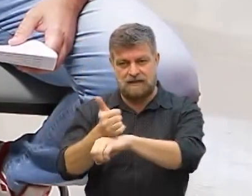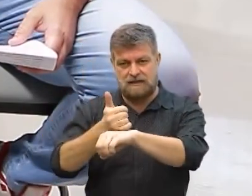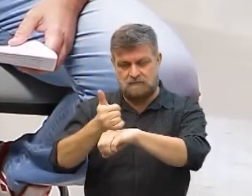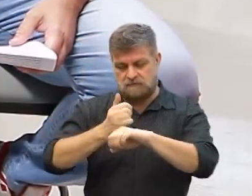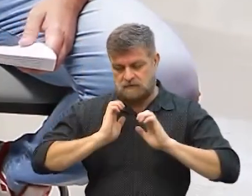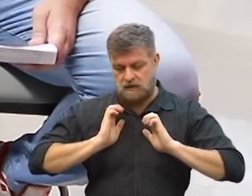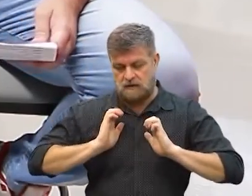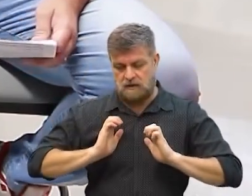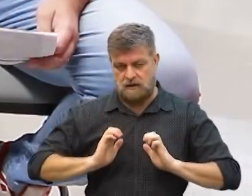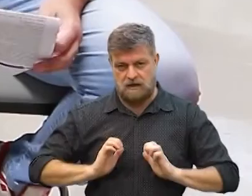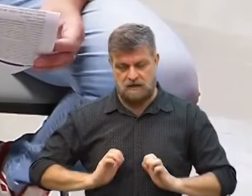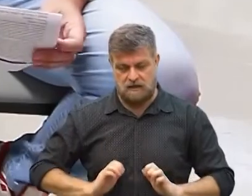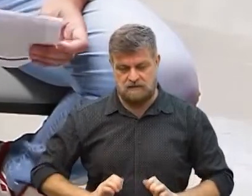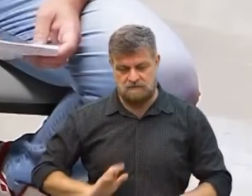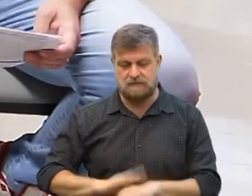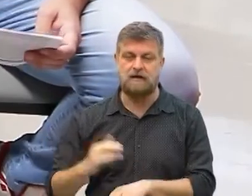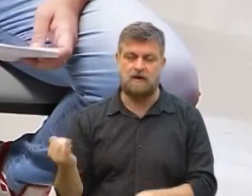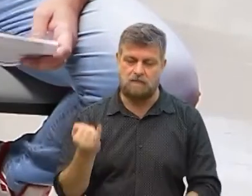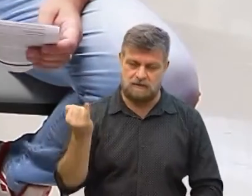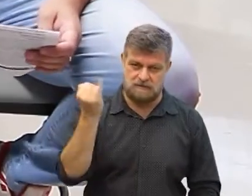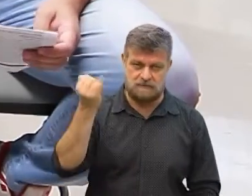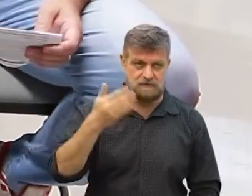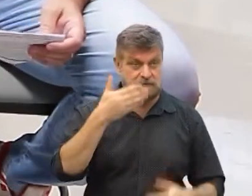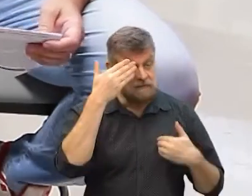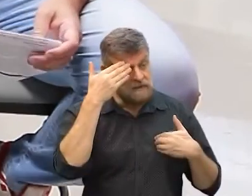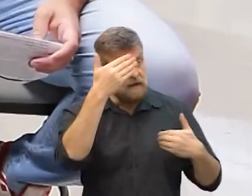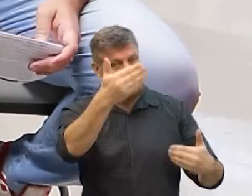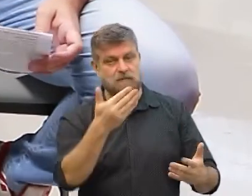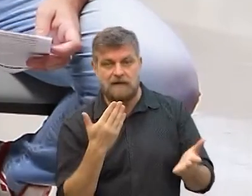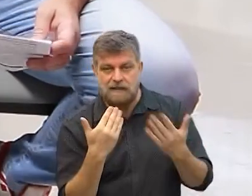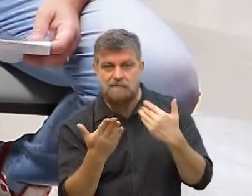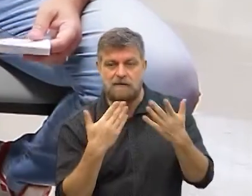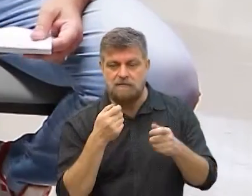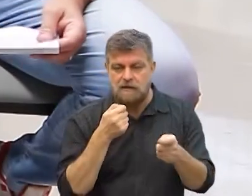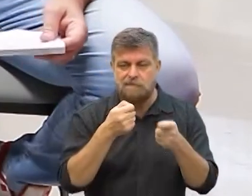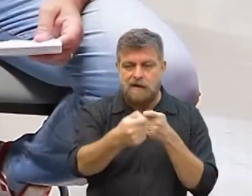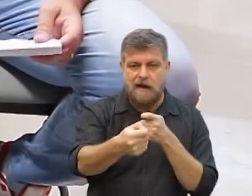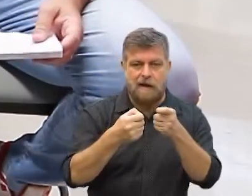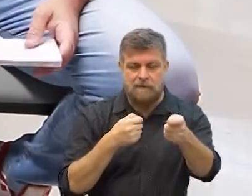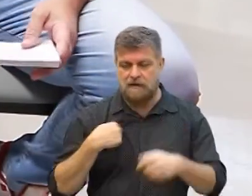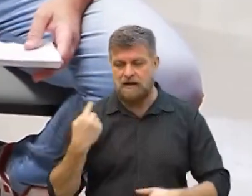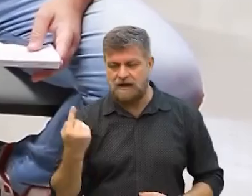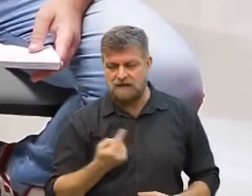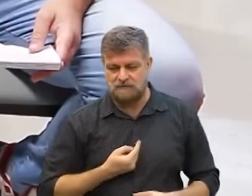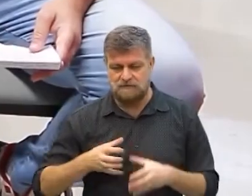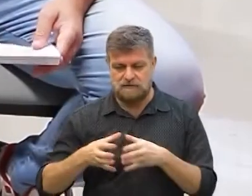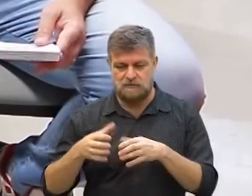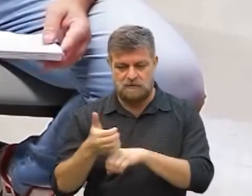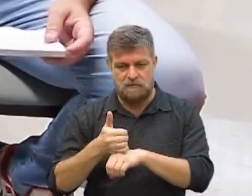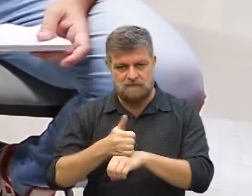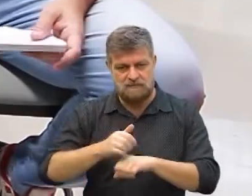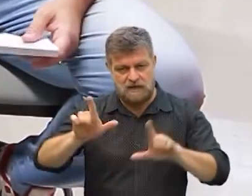profissionais éticos. O que é o mais importante, né? O que é o mais importante. Muito obrigado pela entrevista, viu, professor? Por receber a nossa equipe aqui, do De